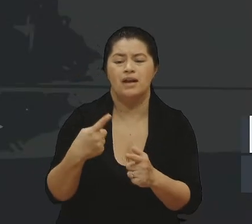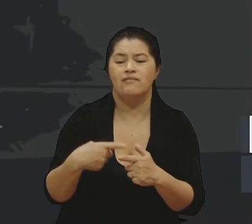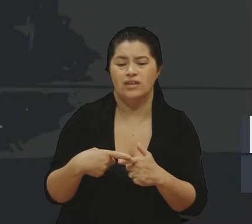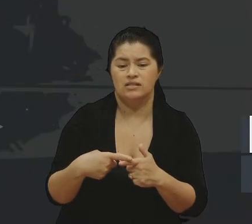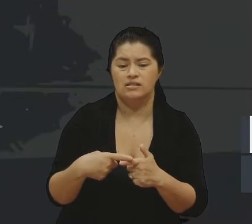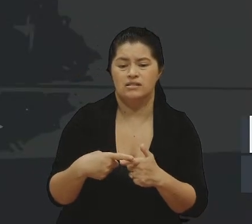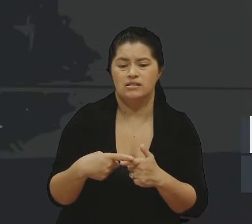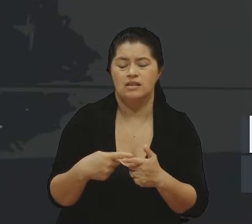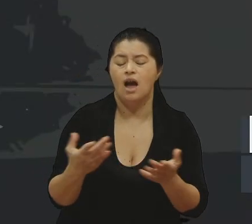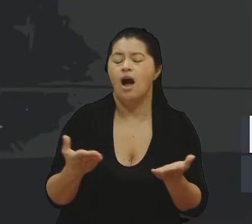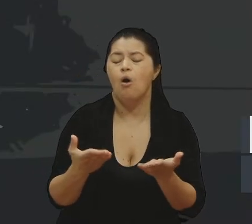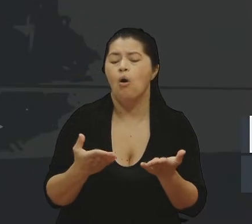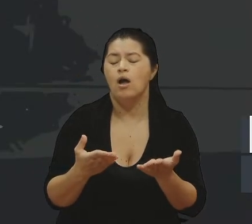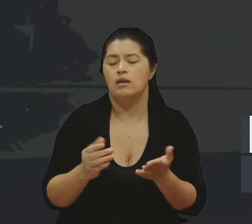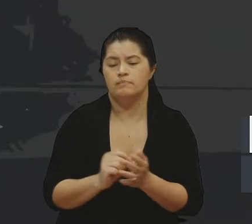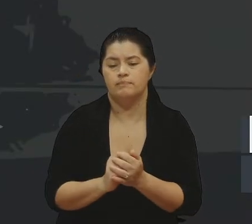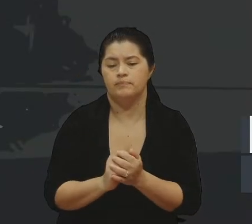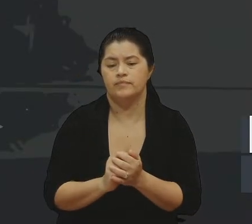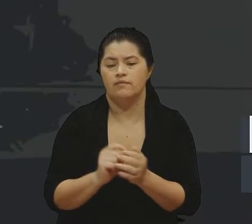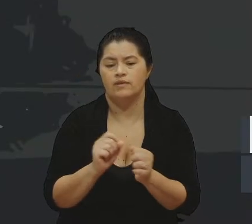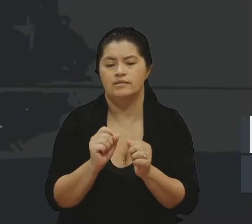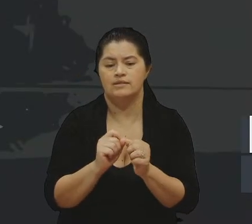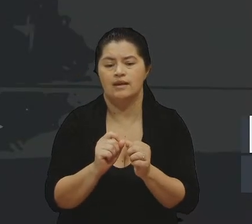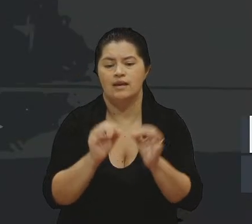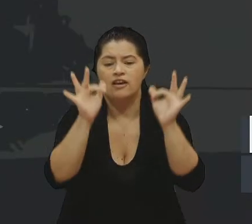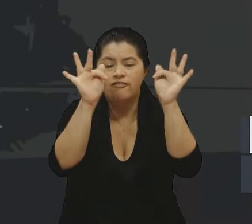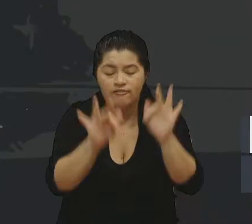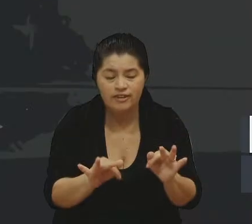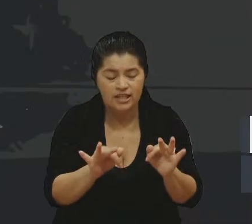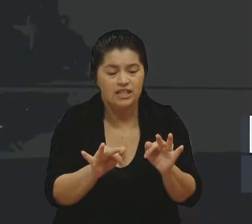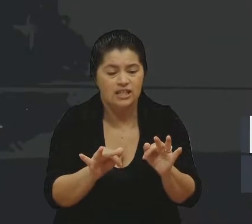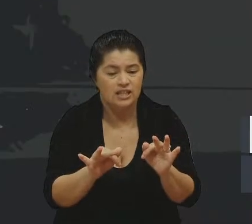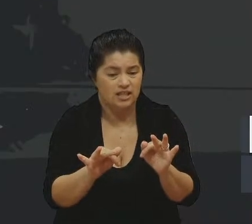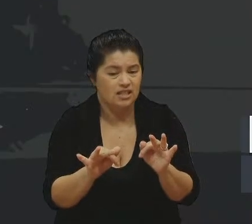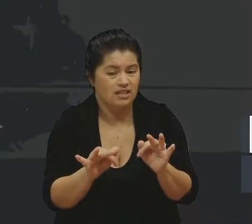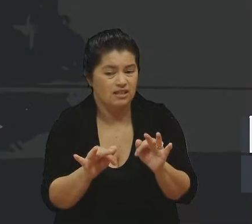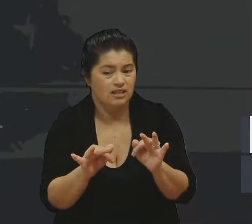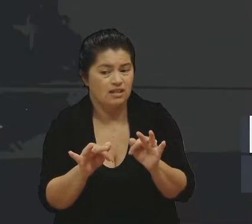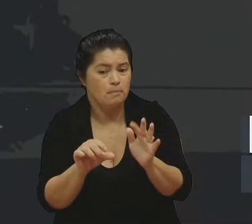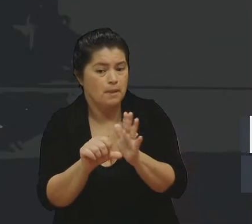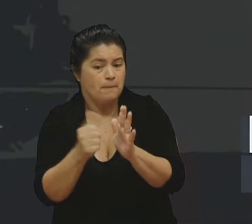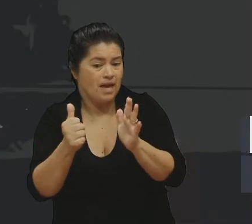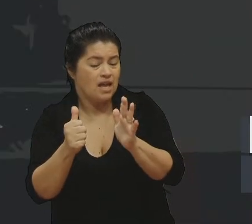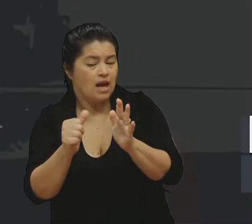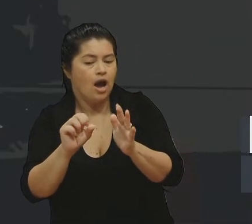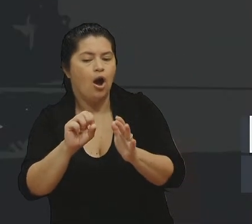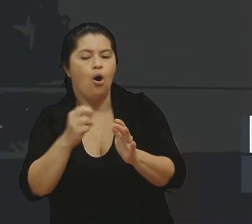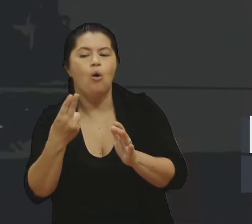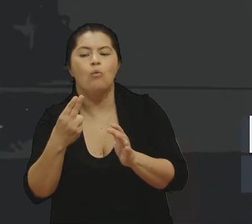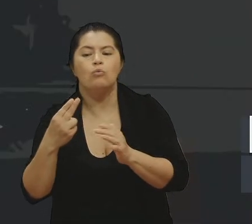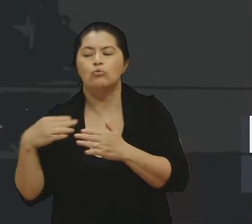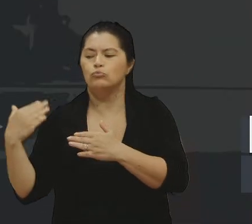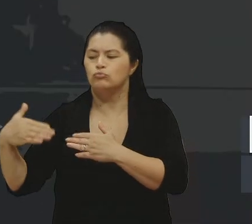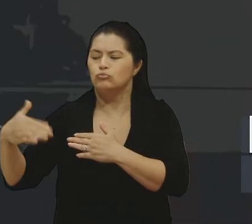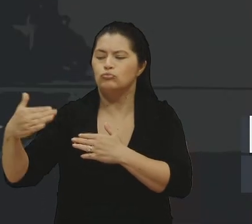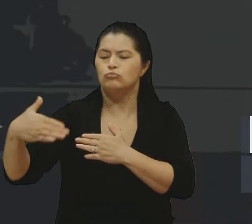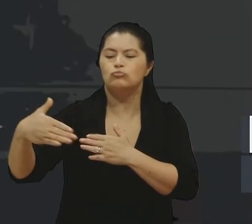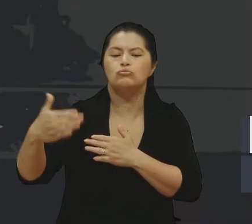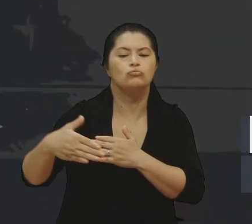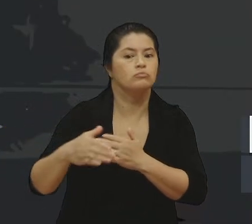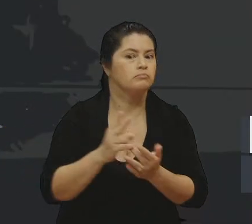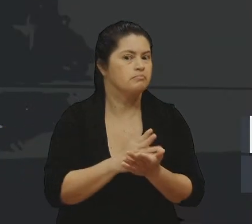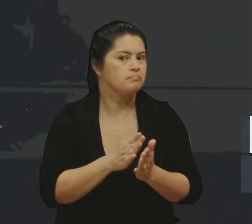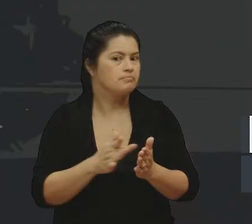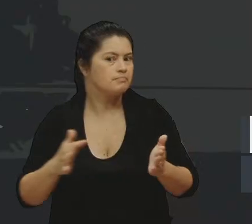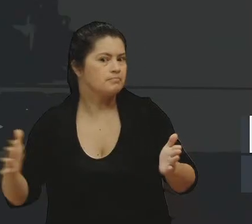que é a lógica? É deixar o ciclo encerrar na primeira tosa? Ou é manter esse cara comprando cliente da marca a todo momento? É